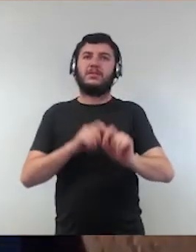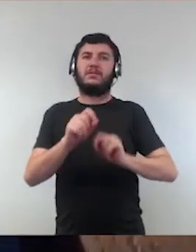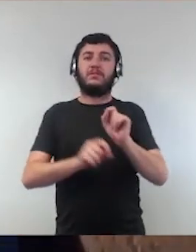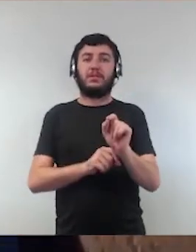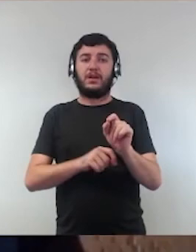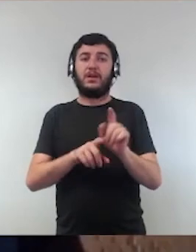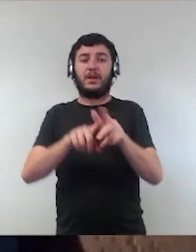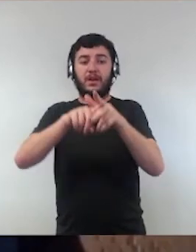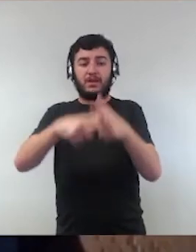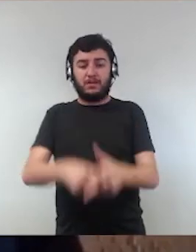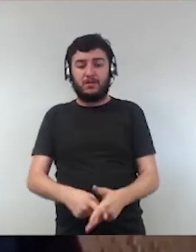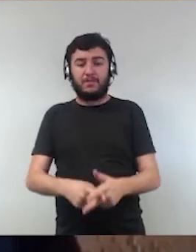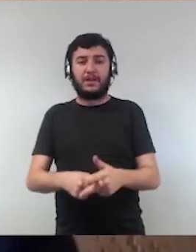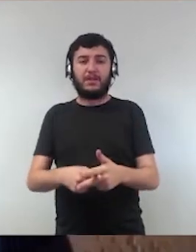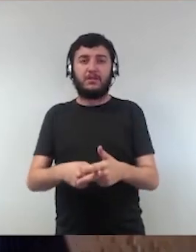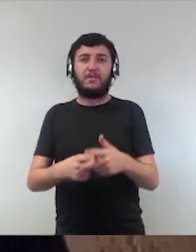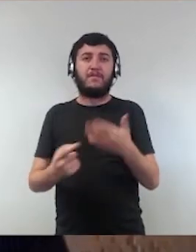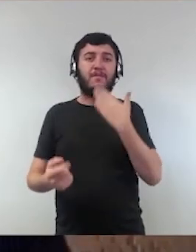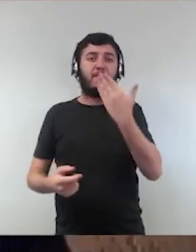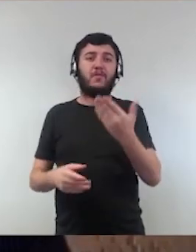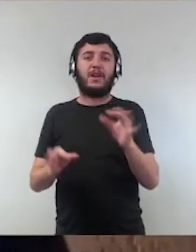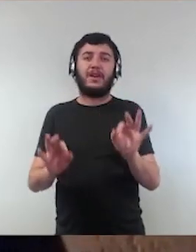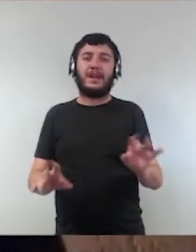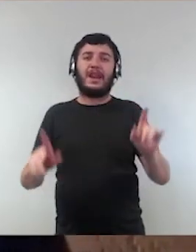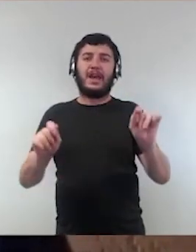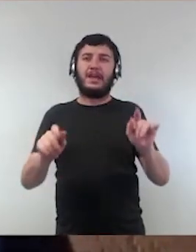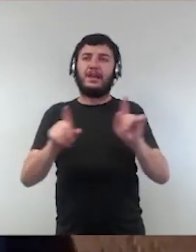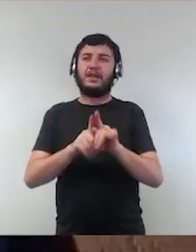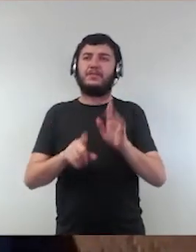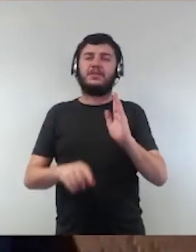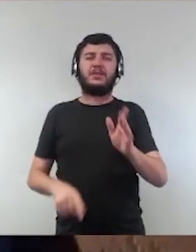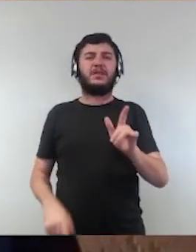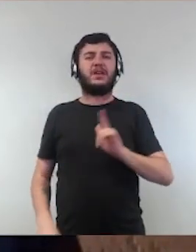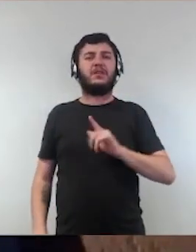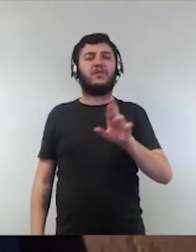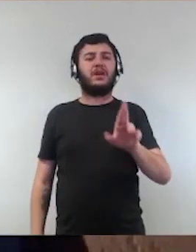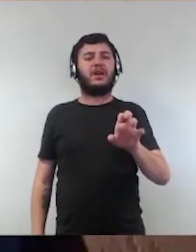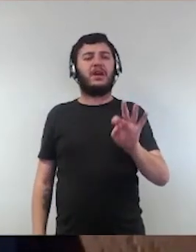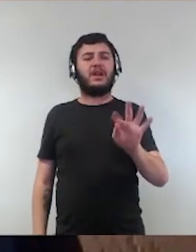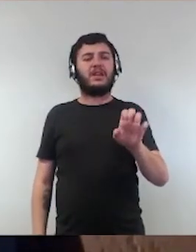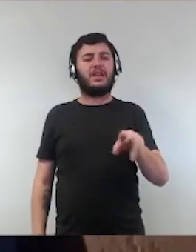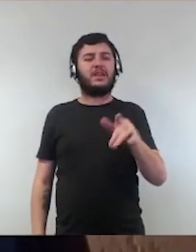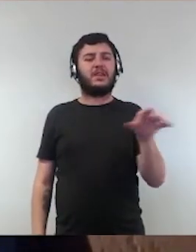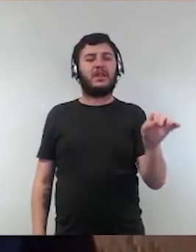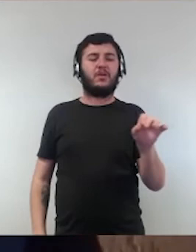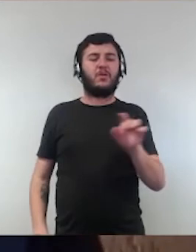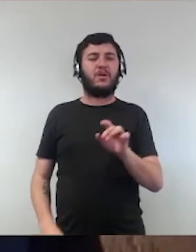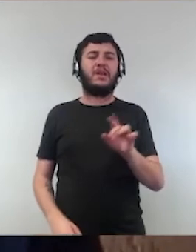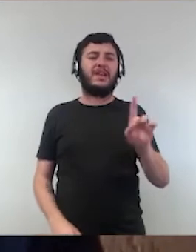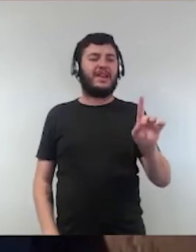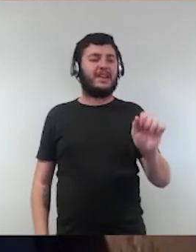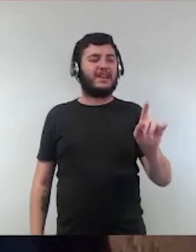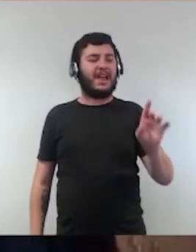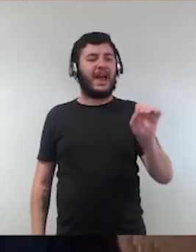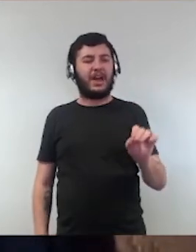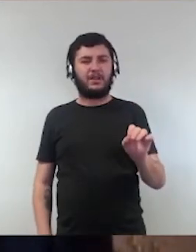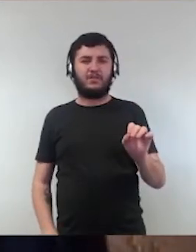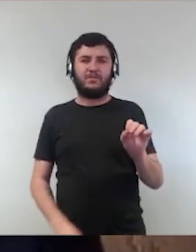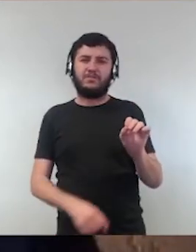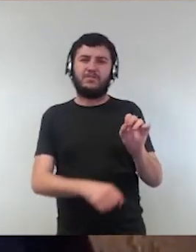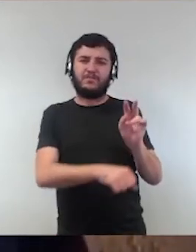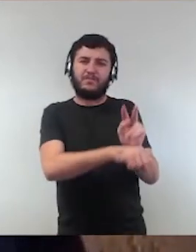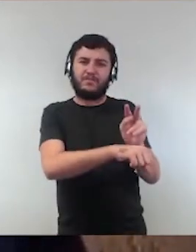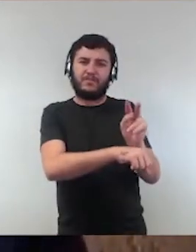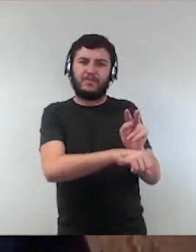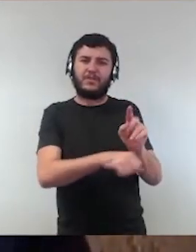instrumentos menos favoráveis e partindo numa lógica de retenção de dados, quando, como a Laura muito bem falou, você tem alternativas muito